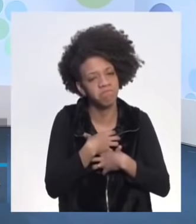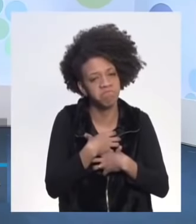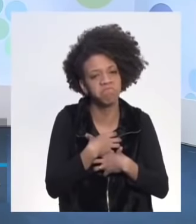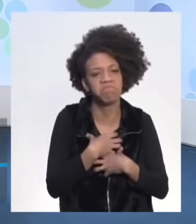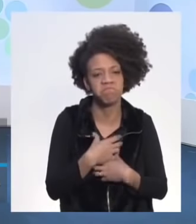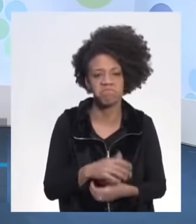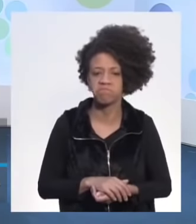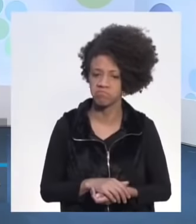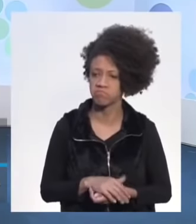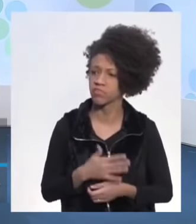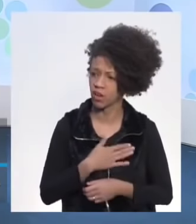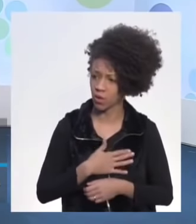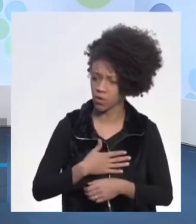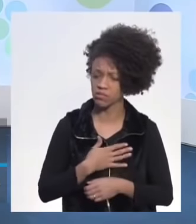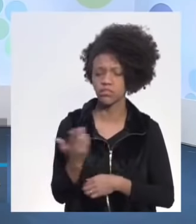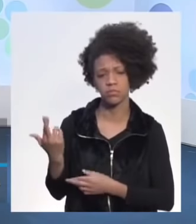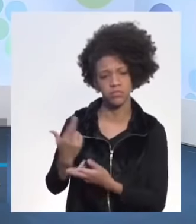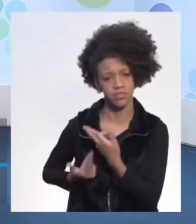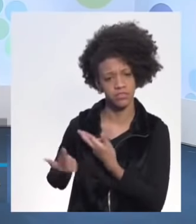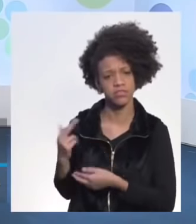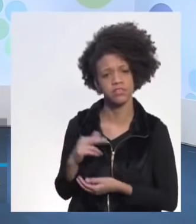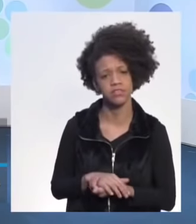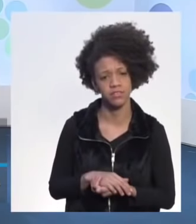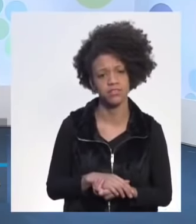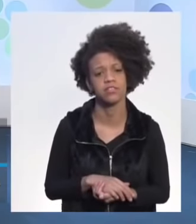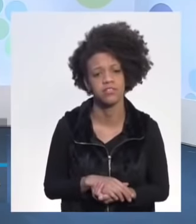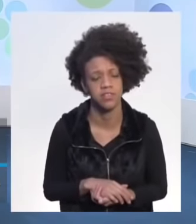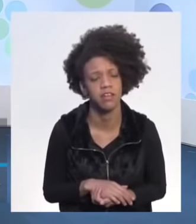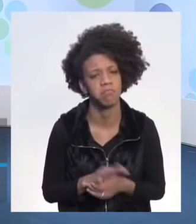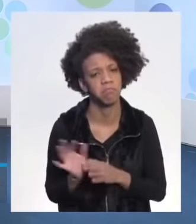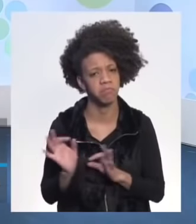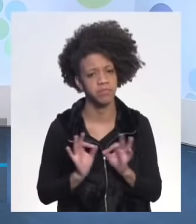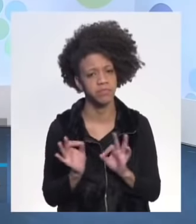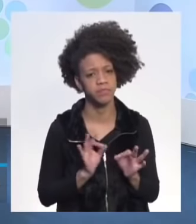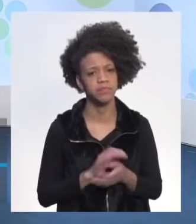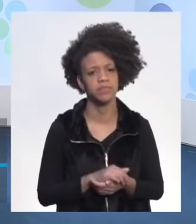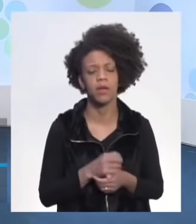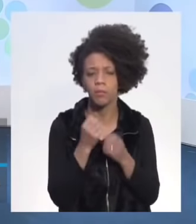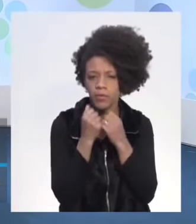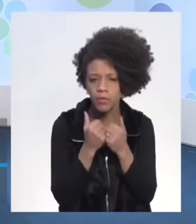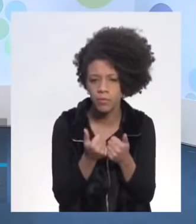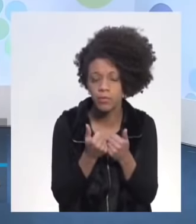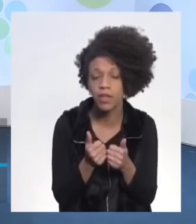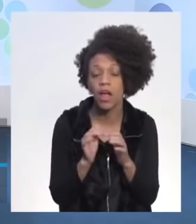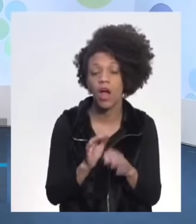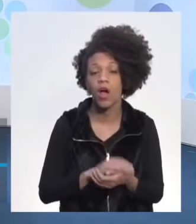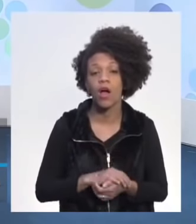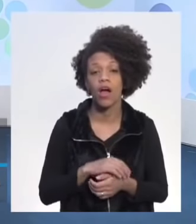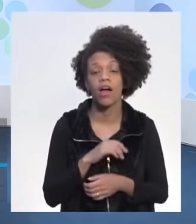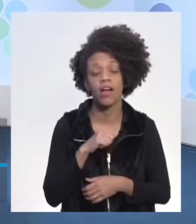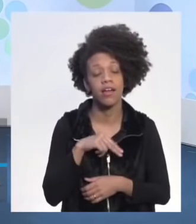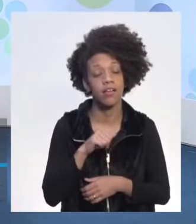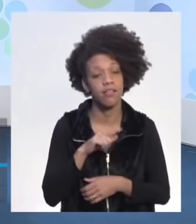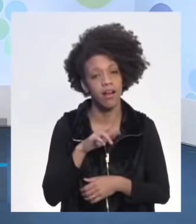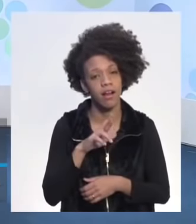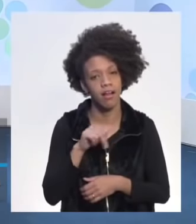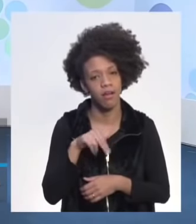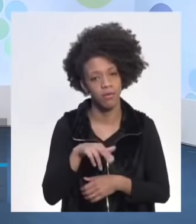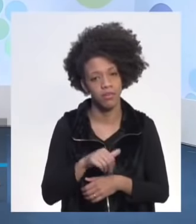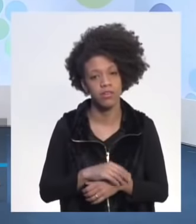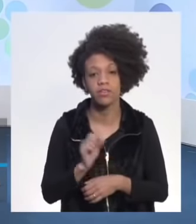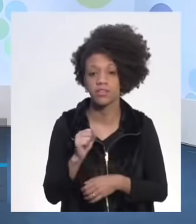hein? Gostamos das respostas, gostamos de respostas elaboradas. Muito bem, meus amores. E olha, amores, que graça, a Ana Laura. Sim,